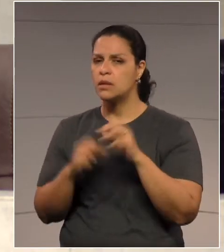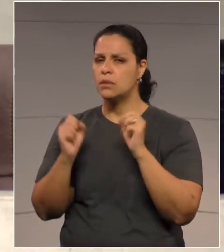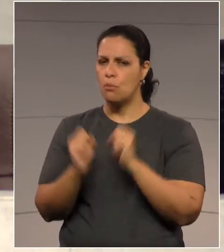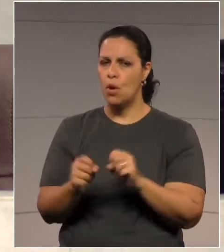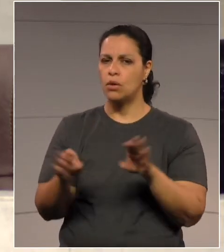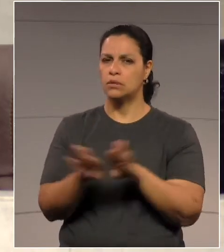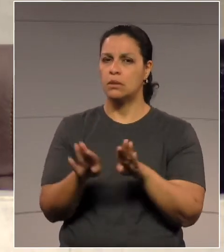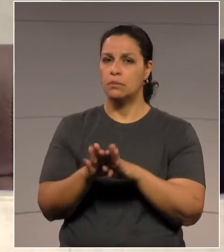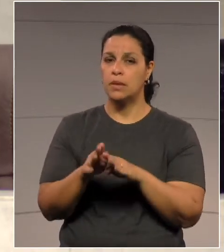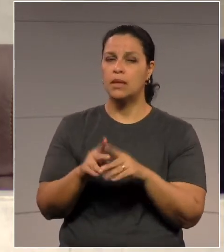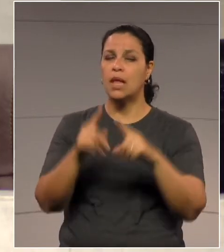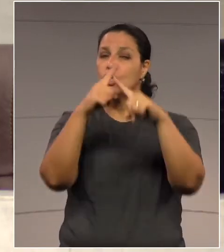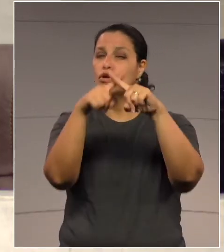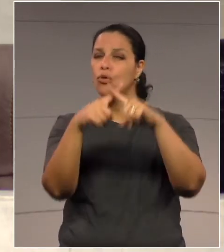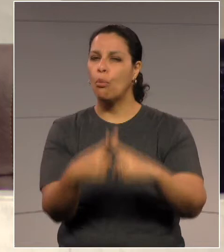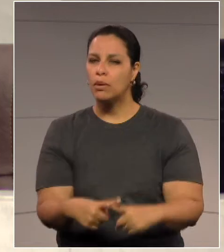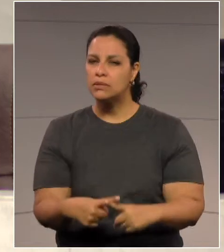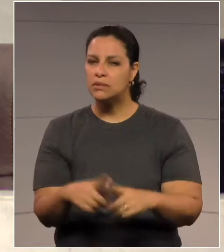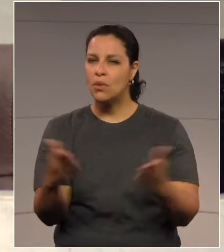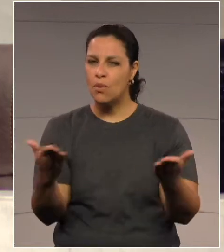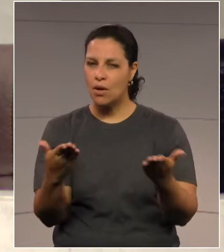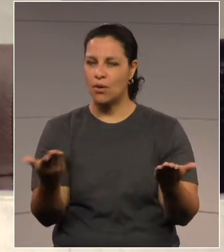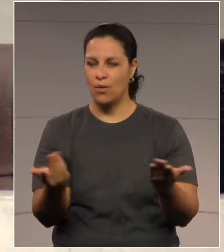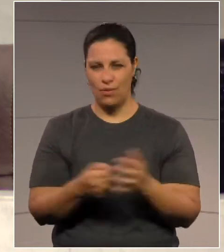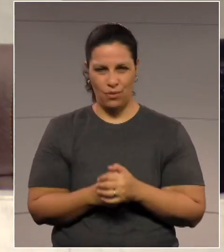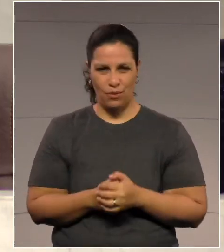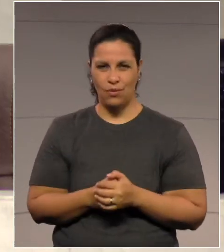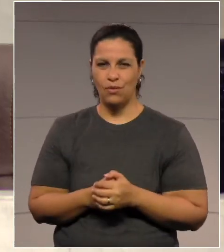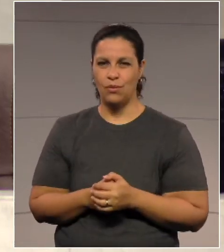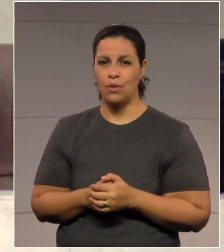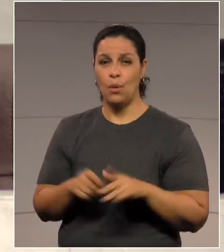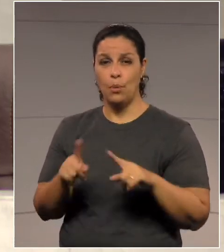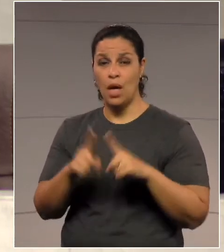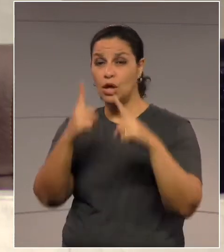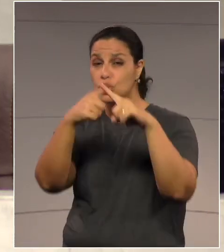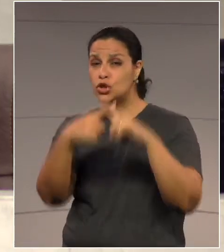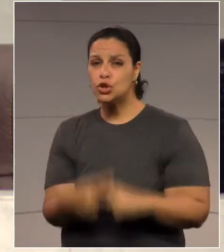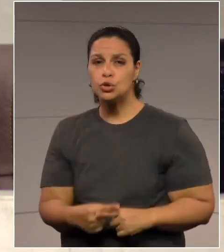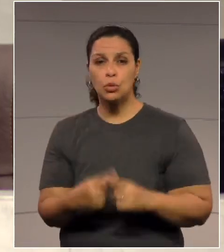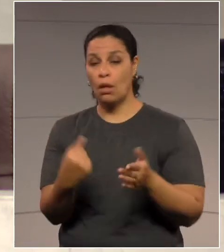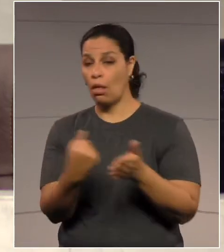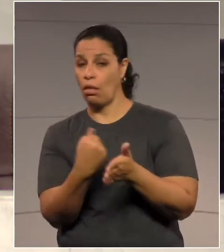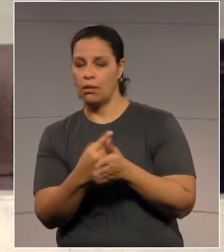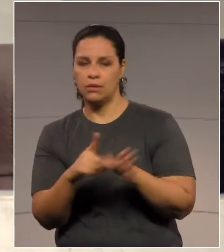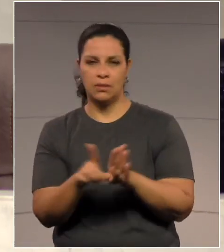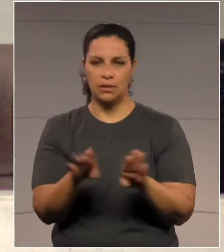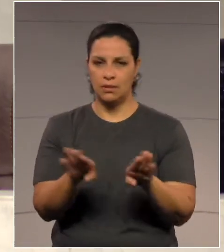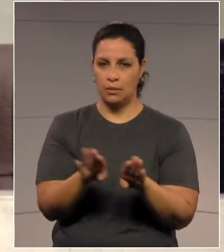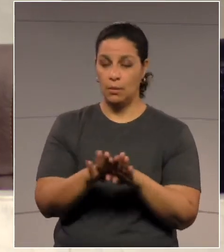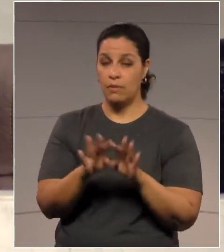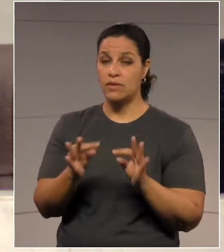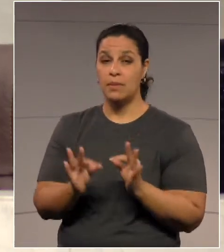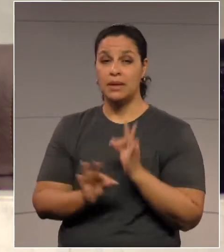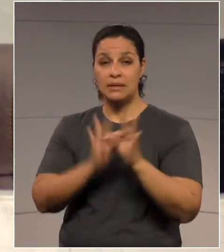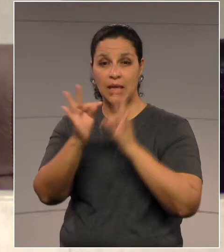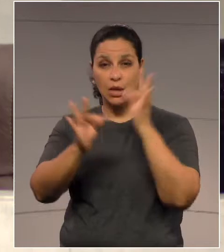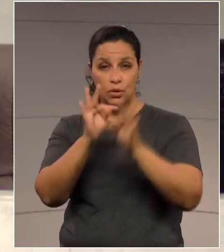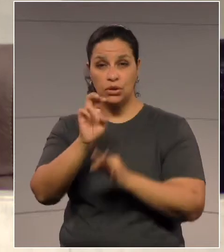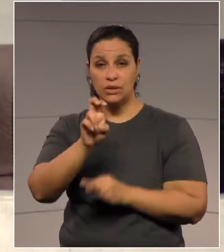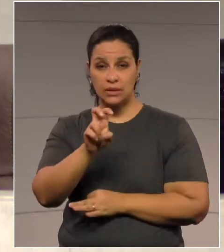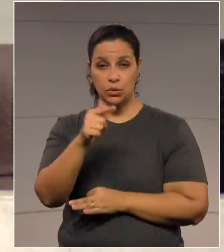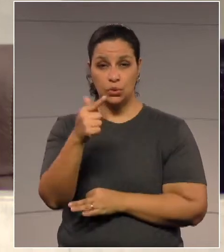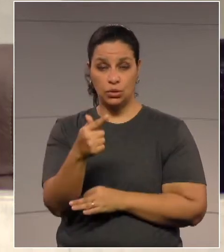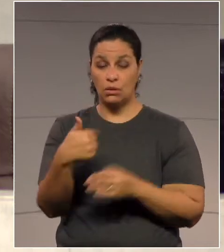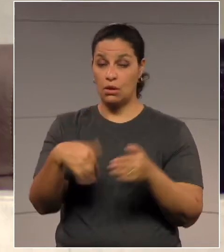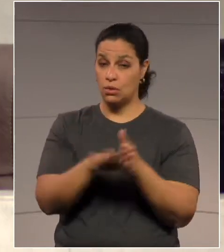possa vir a ser competitiva ainda no mercado, ainda que está sendo muito questionado. O senhor sabe que a tecnologia do 5G está